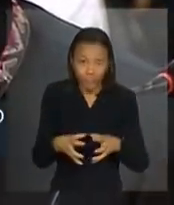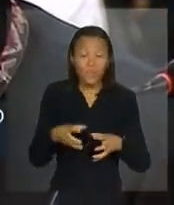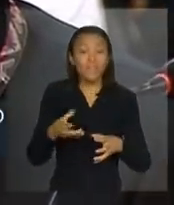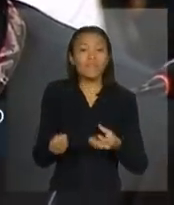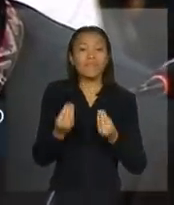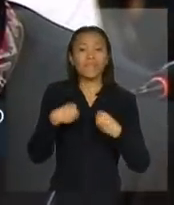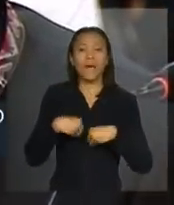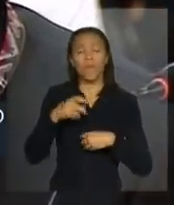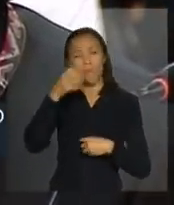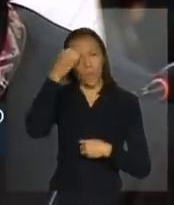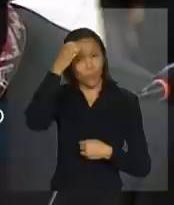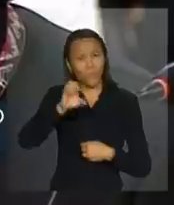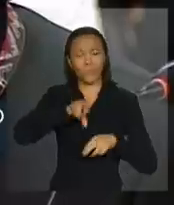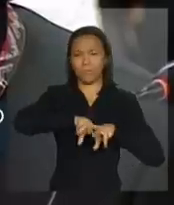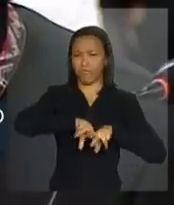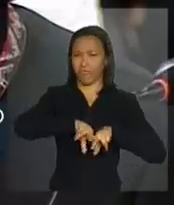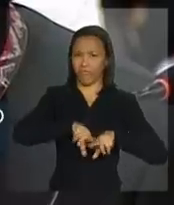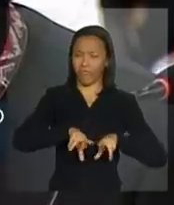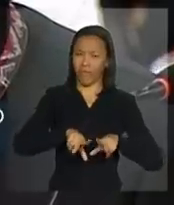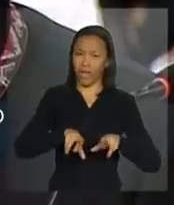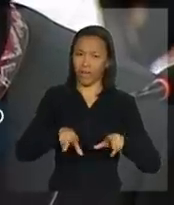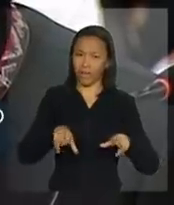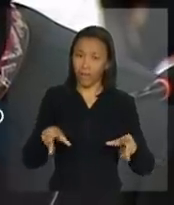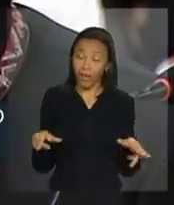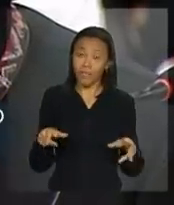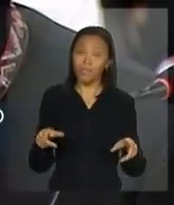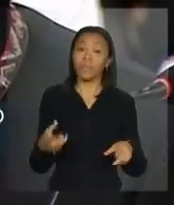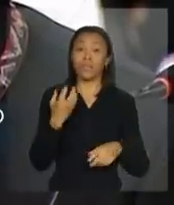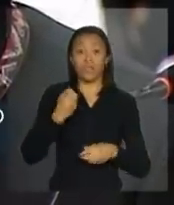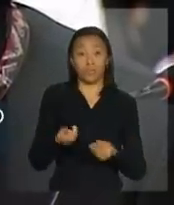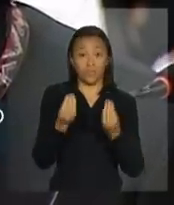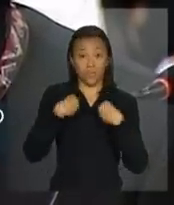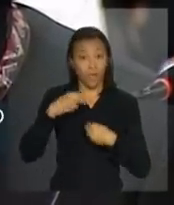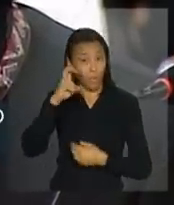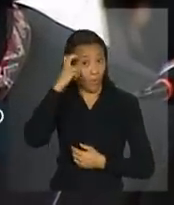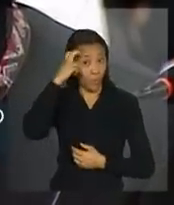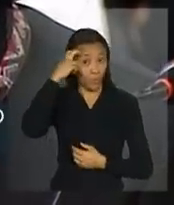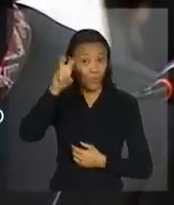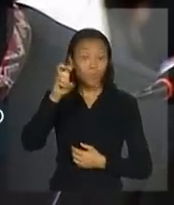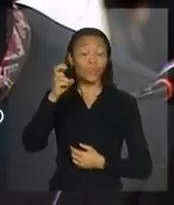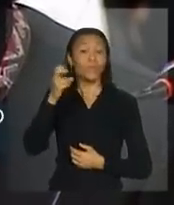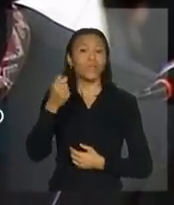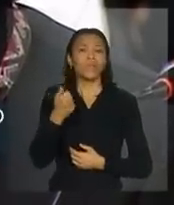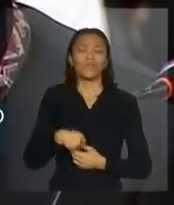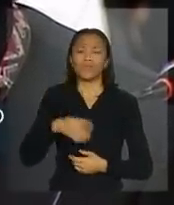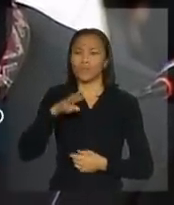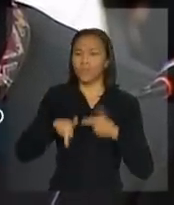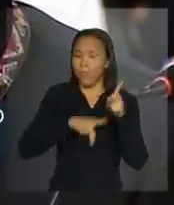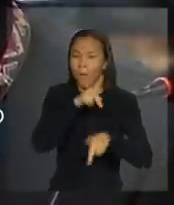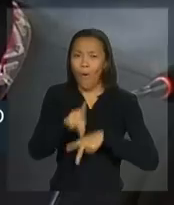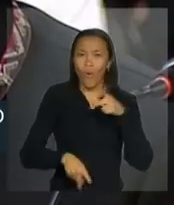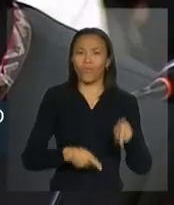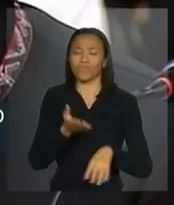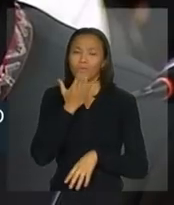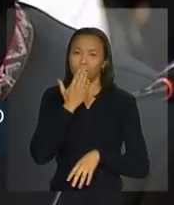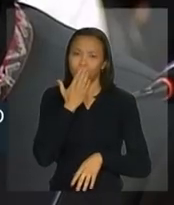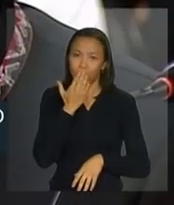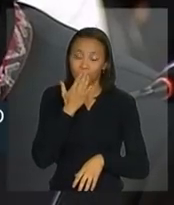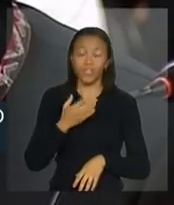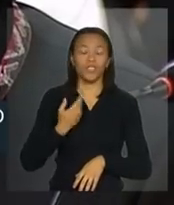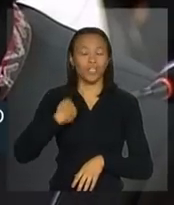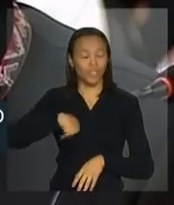cultura diversificada, uma cultura dos povos indígenas que muito nos